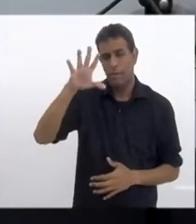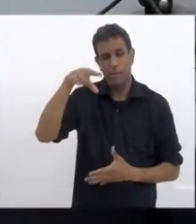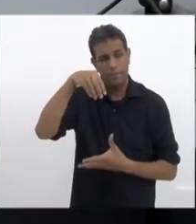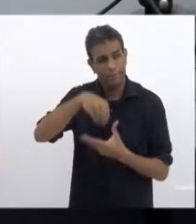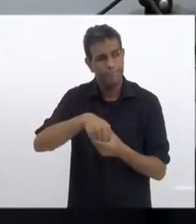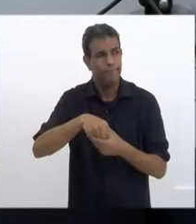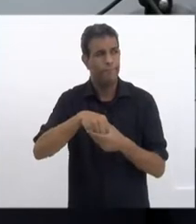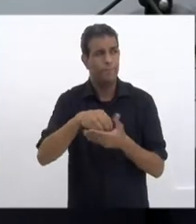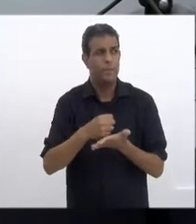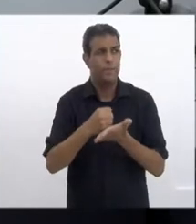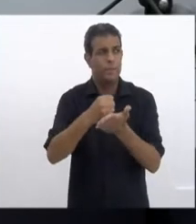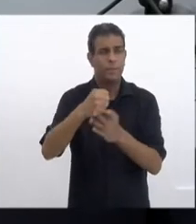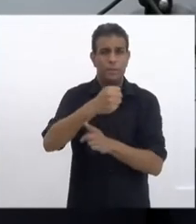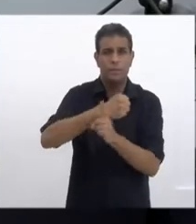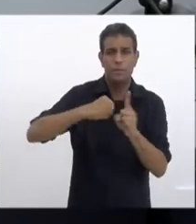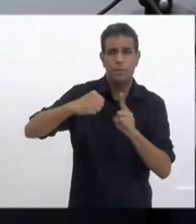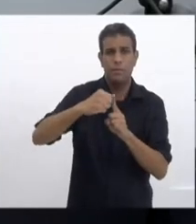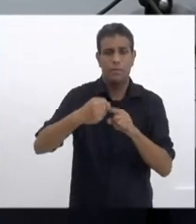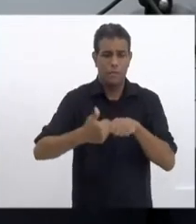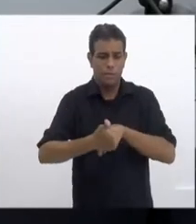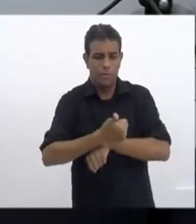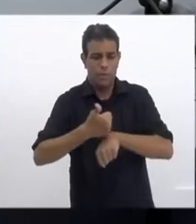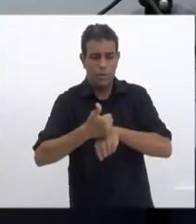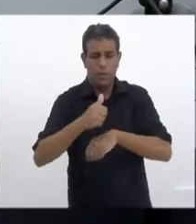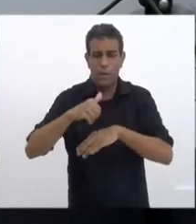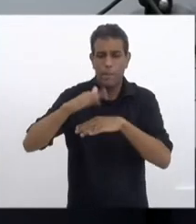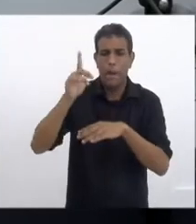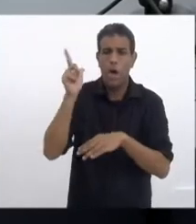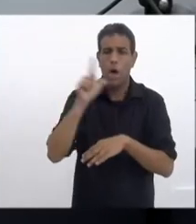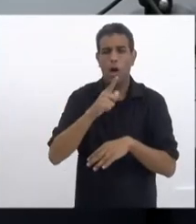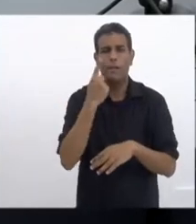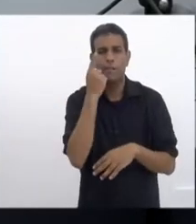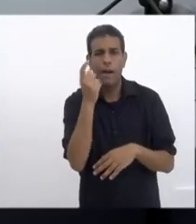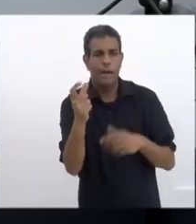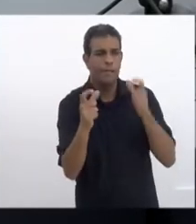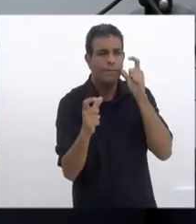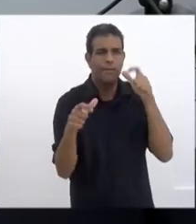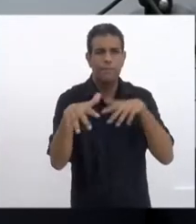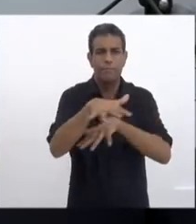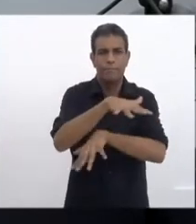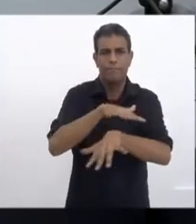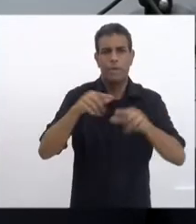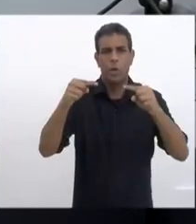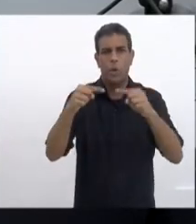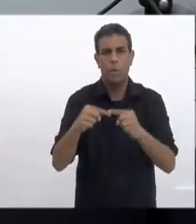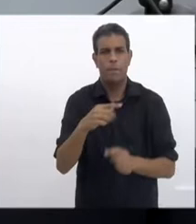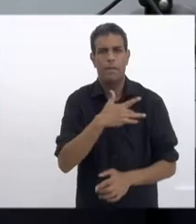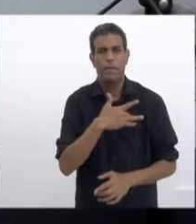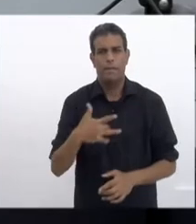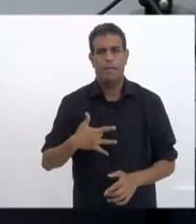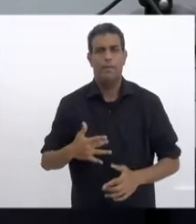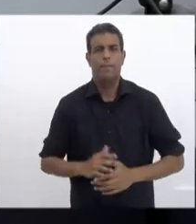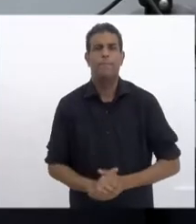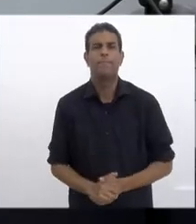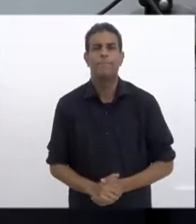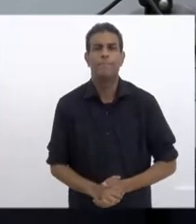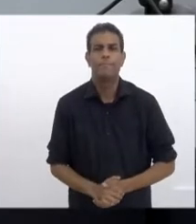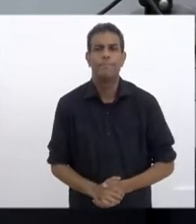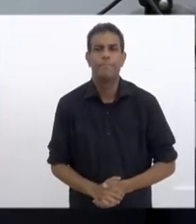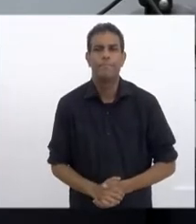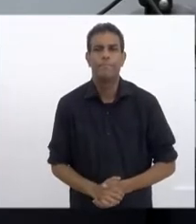né, esses profissionais, porque são mais que interagem junto com a saúde. E o nosso trabalho, ele